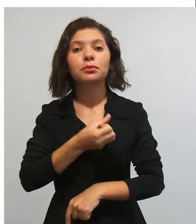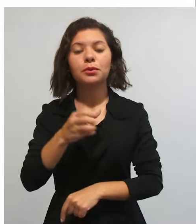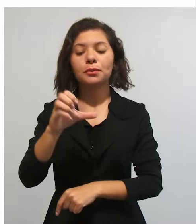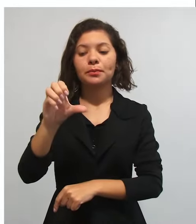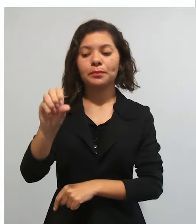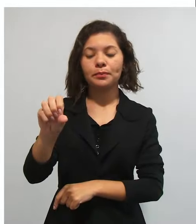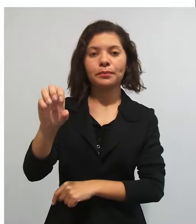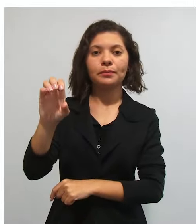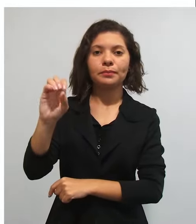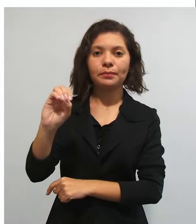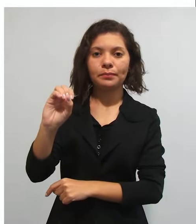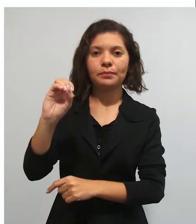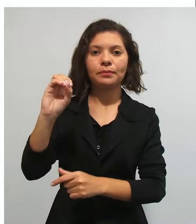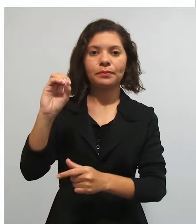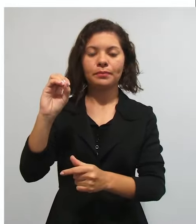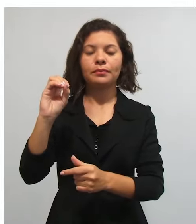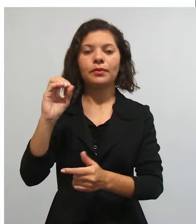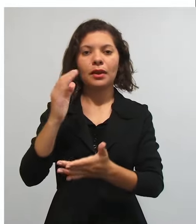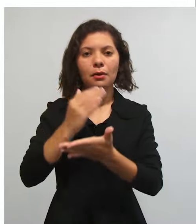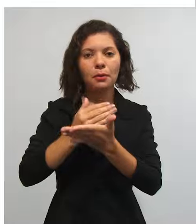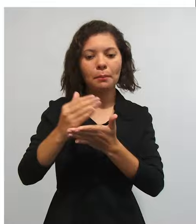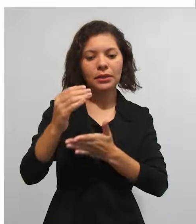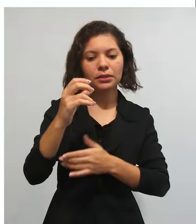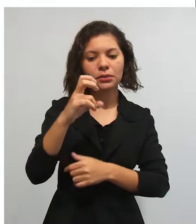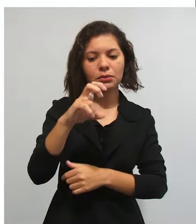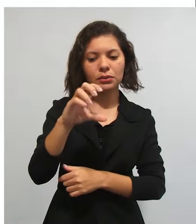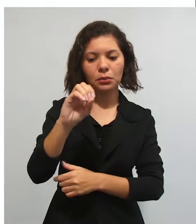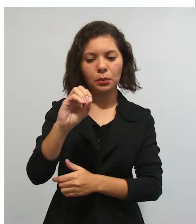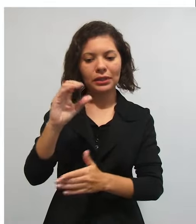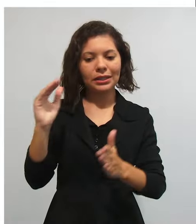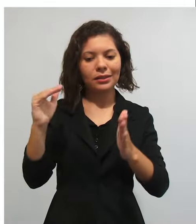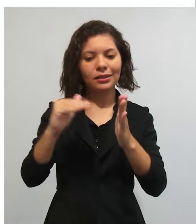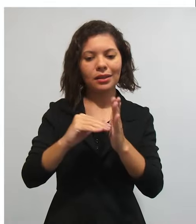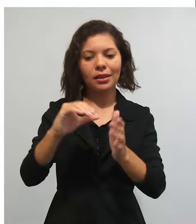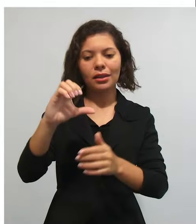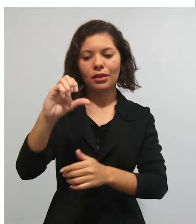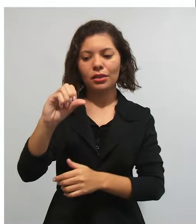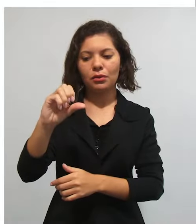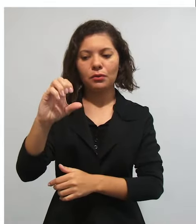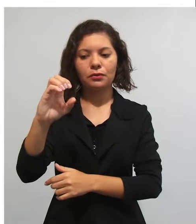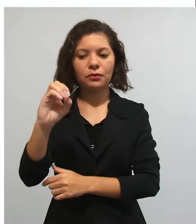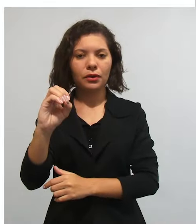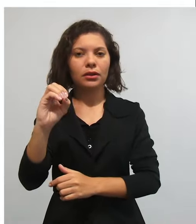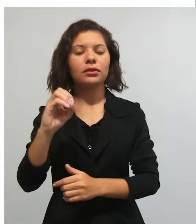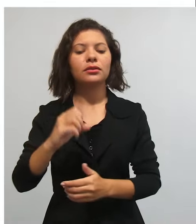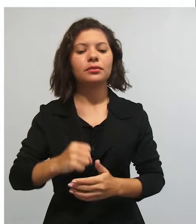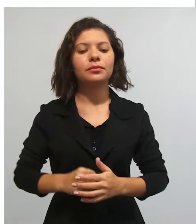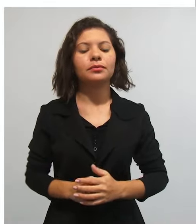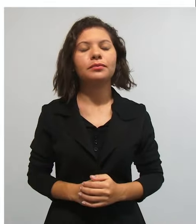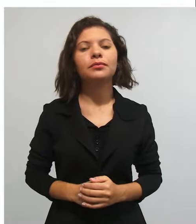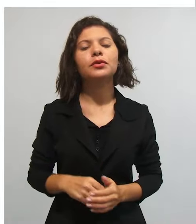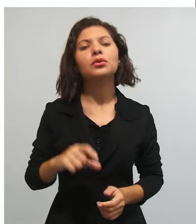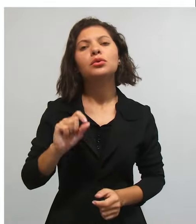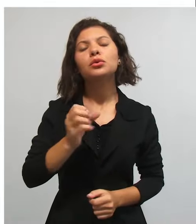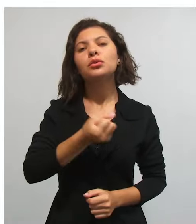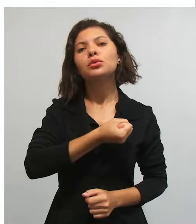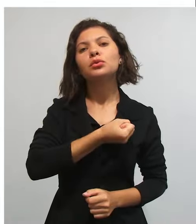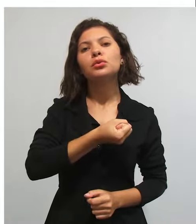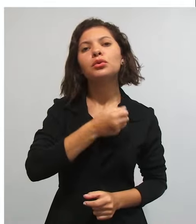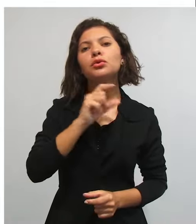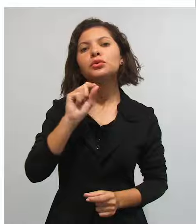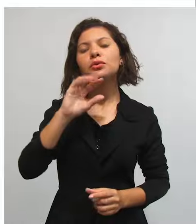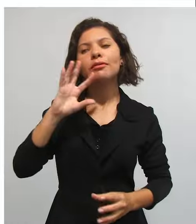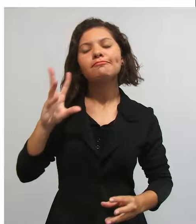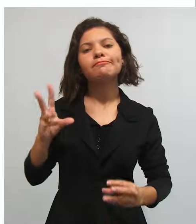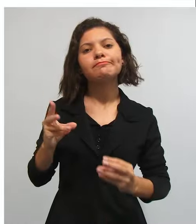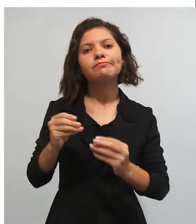A partir do 50 até o 90, essa codificação foi o quê? Incluída hoje.